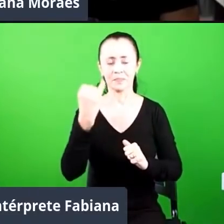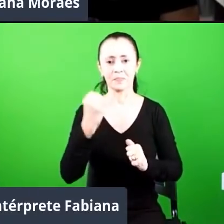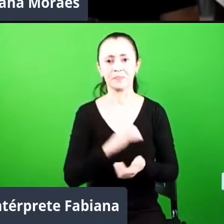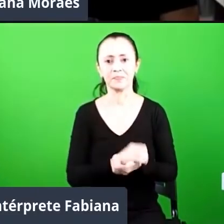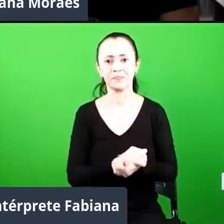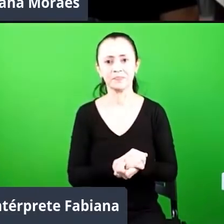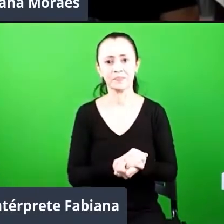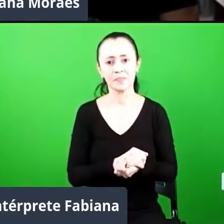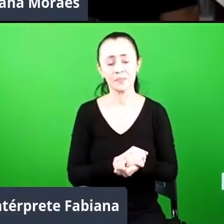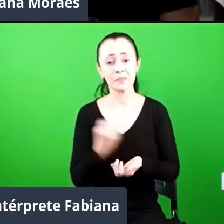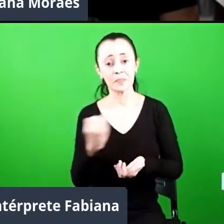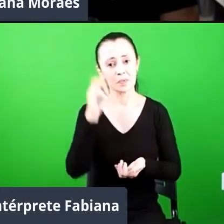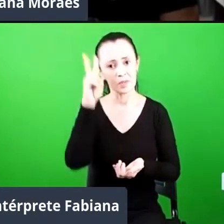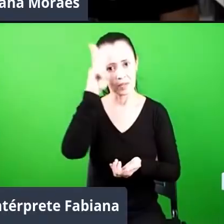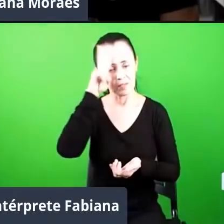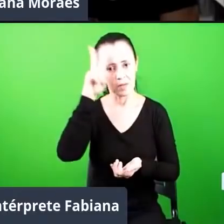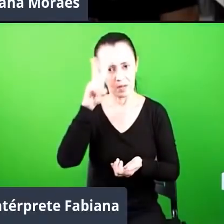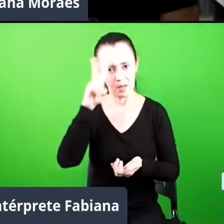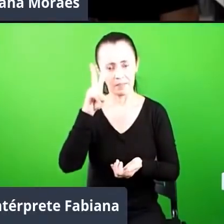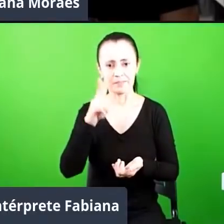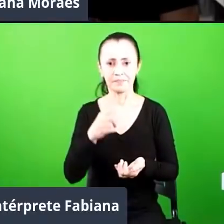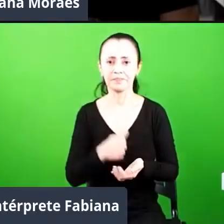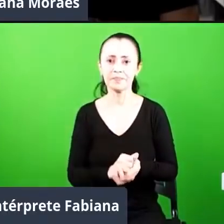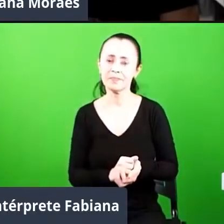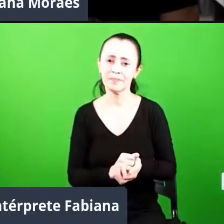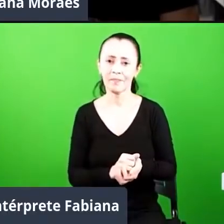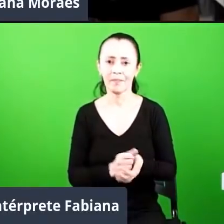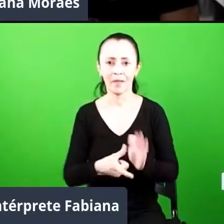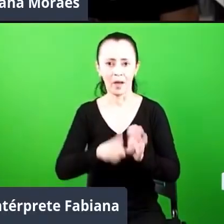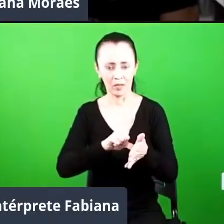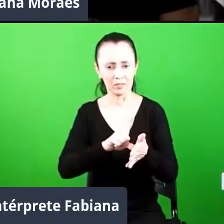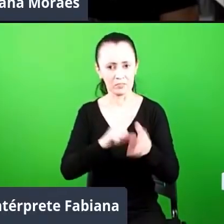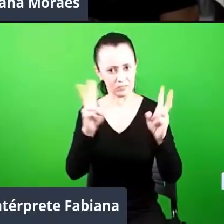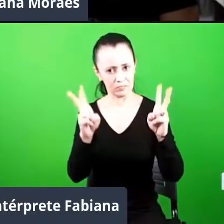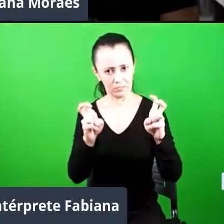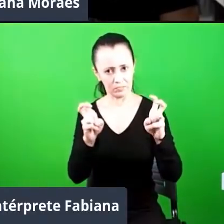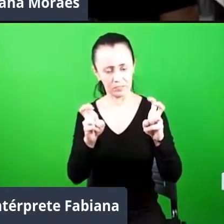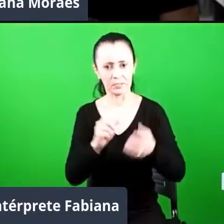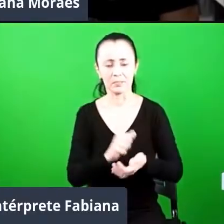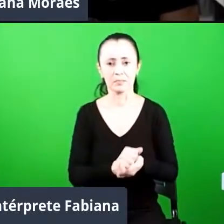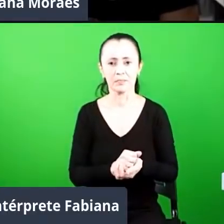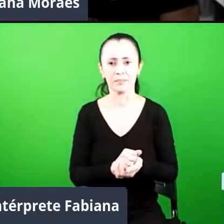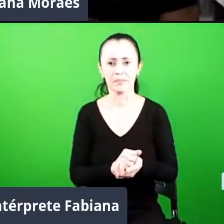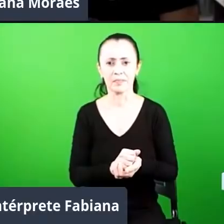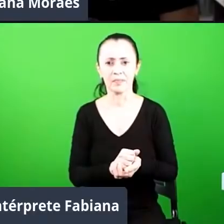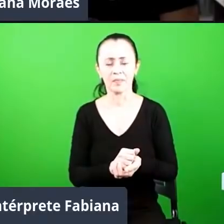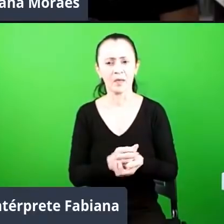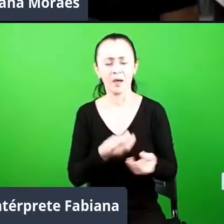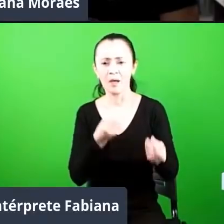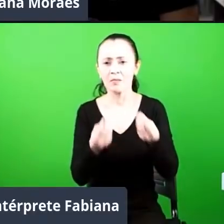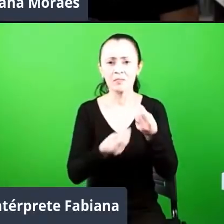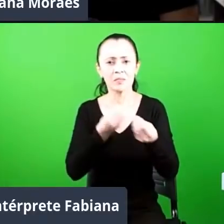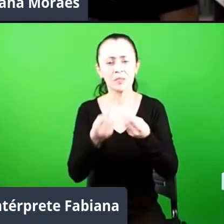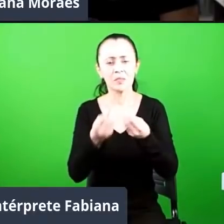só que antes de nós falarmos, né, diretamente no ensino remoto, convém lembrar alguns modelos que nós temos em relação à situação